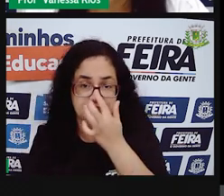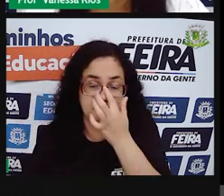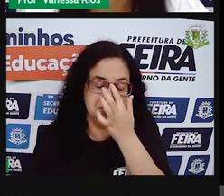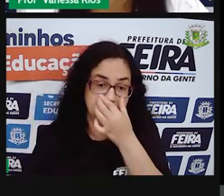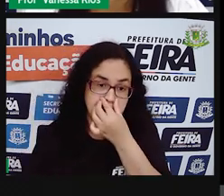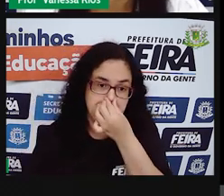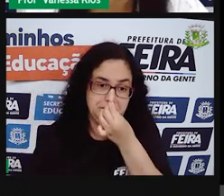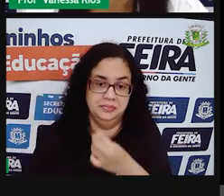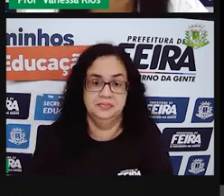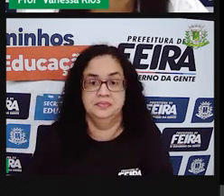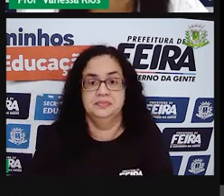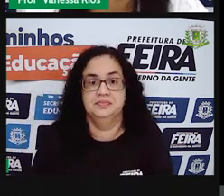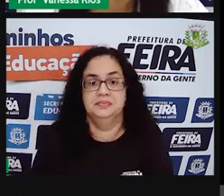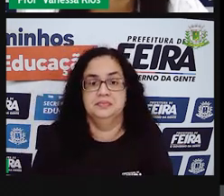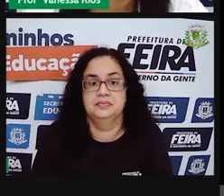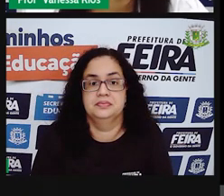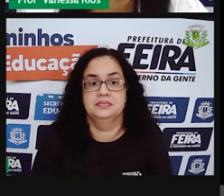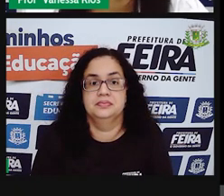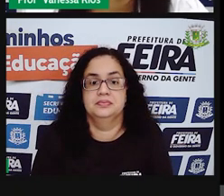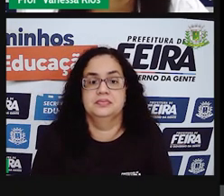imagem.